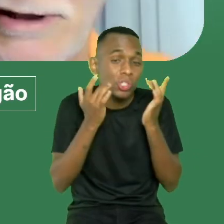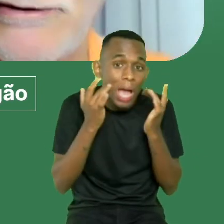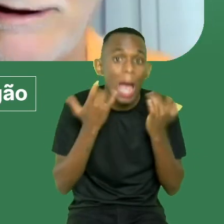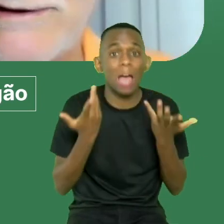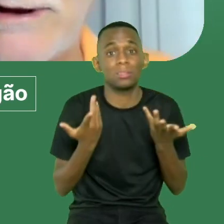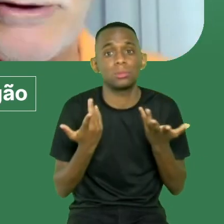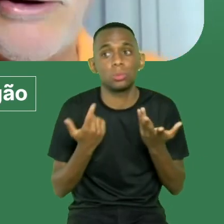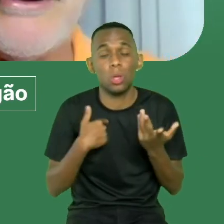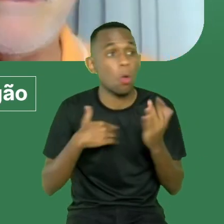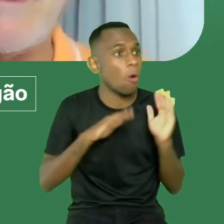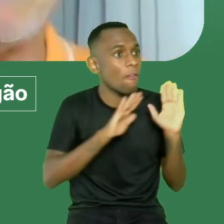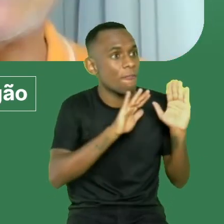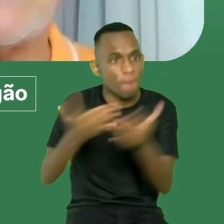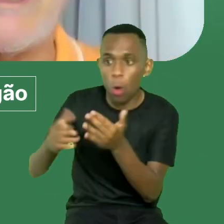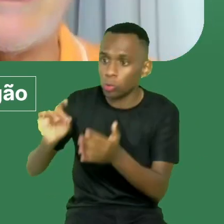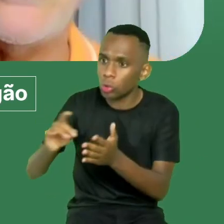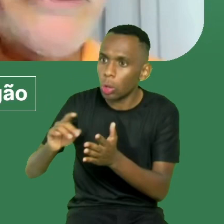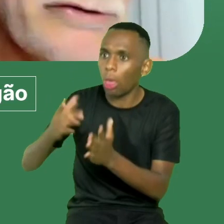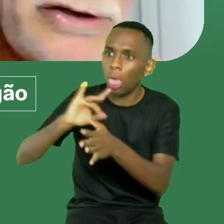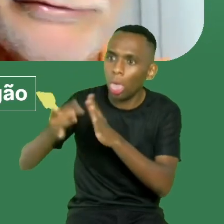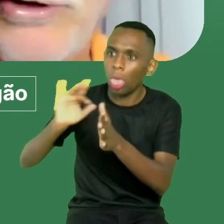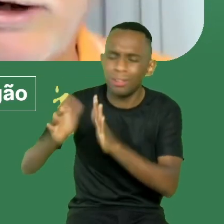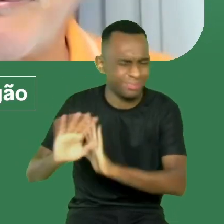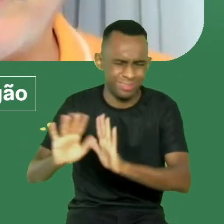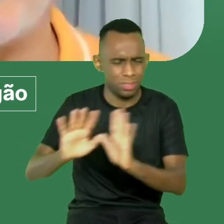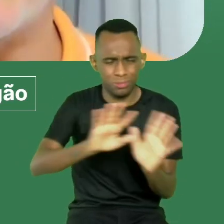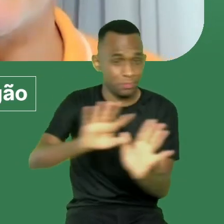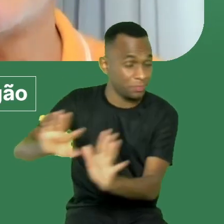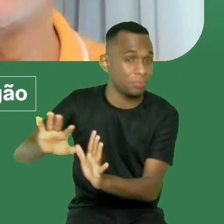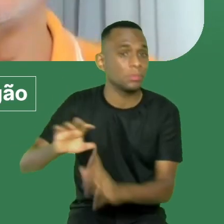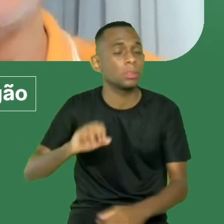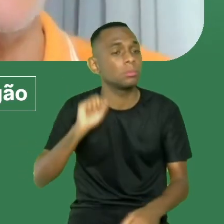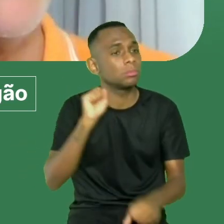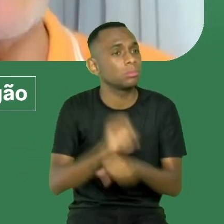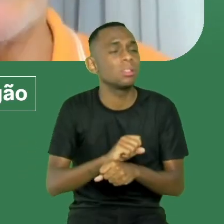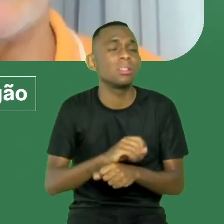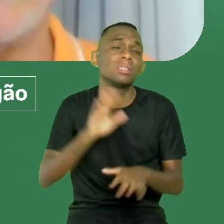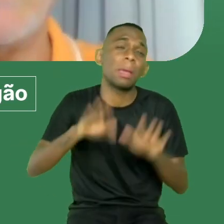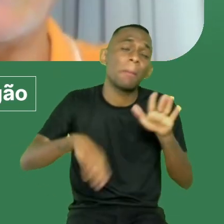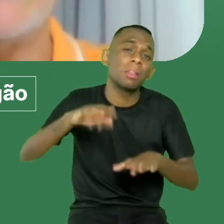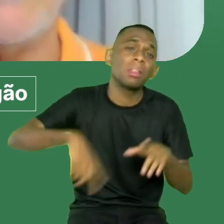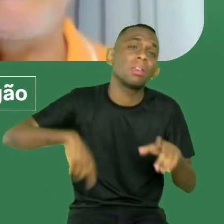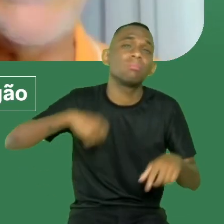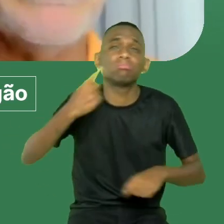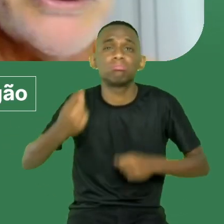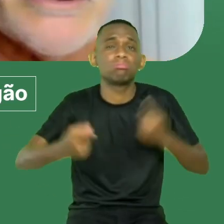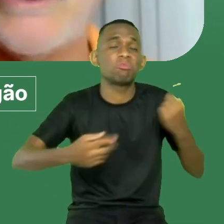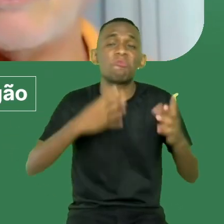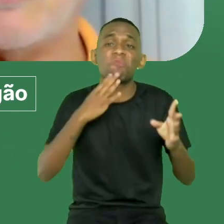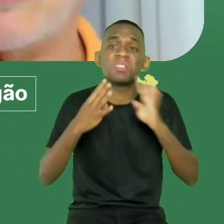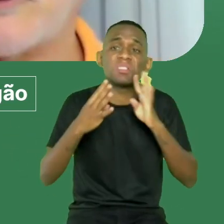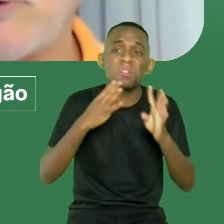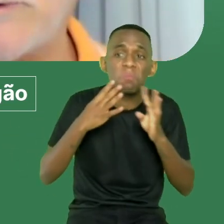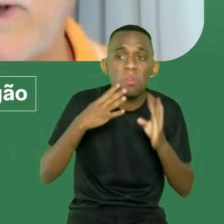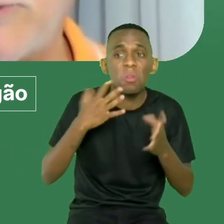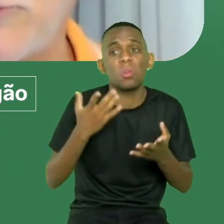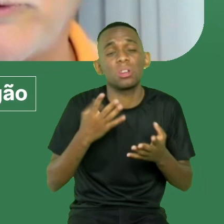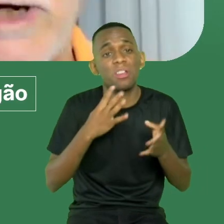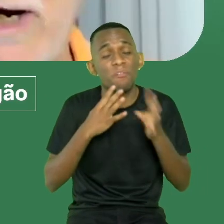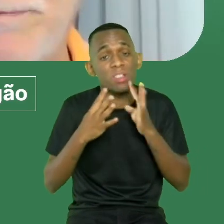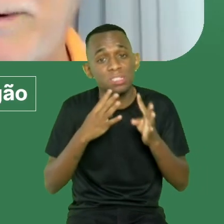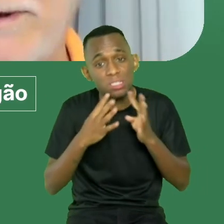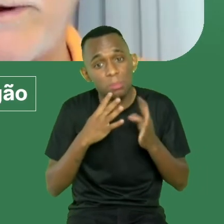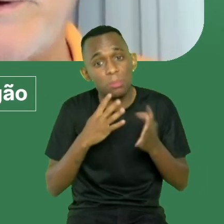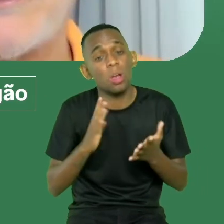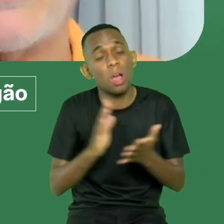foco, tirando a atenção. Então eu fiquei meio afastado. De vez em quando eu vou lá no Facebook, né? Uhum. Eu tenho Facebook e alguns contatos